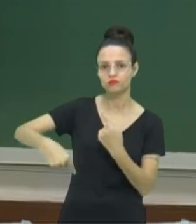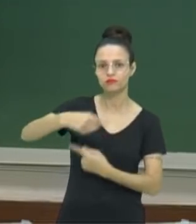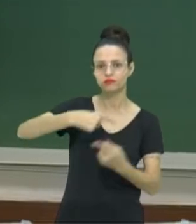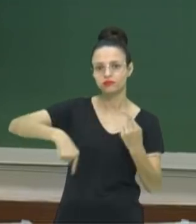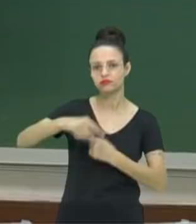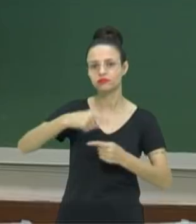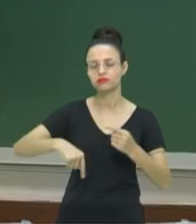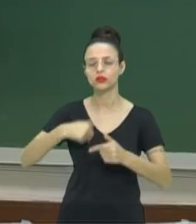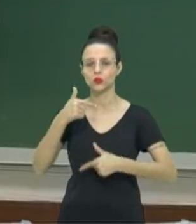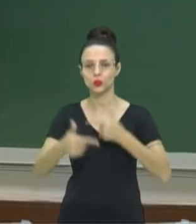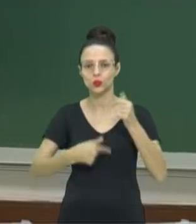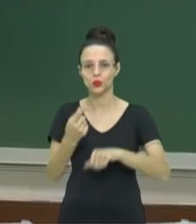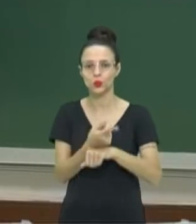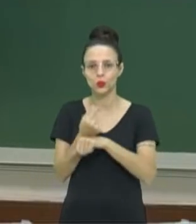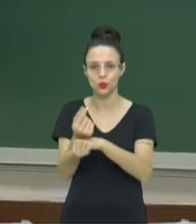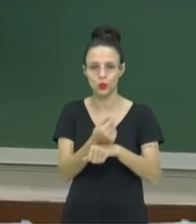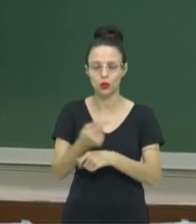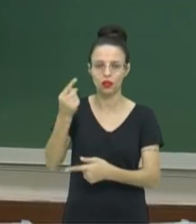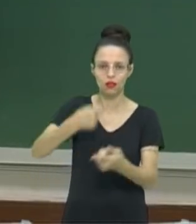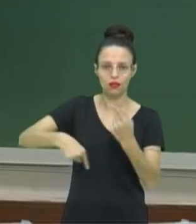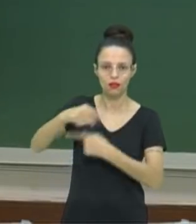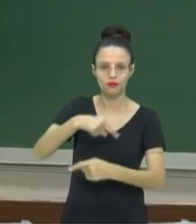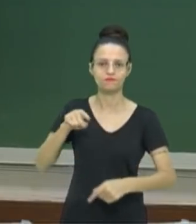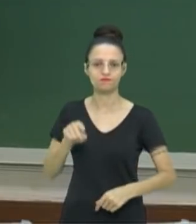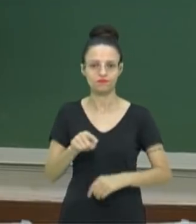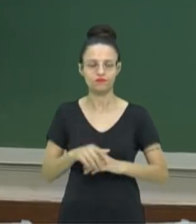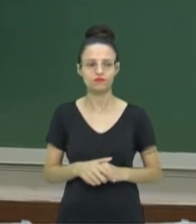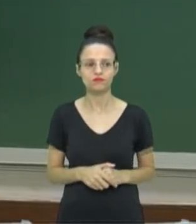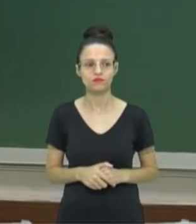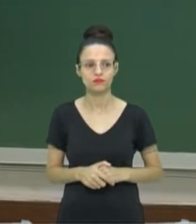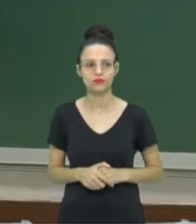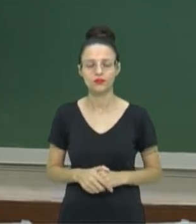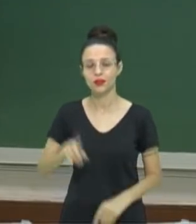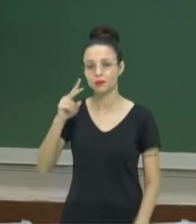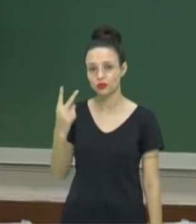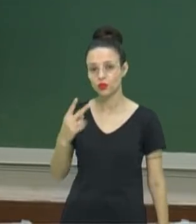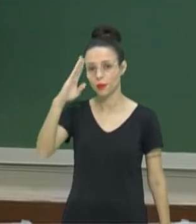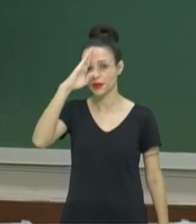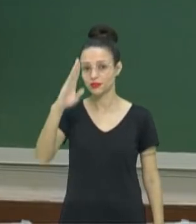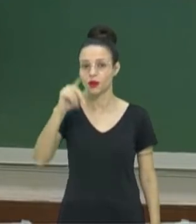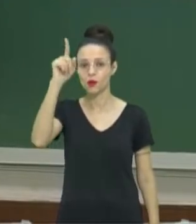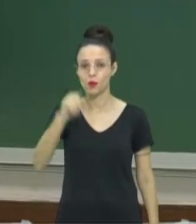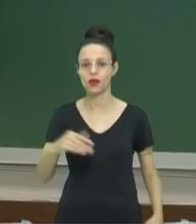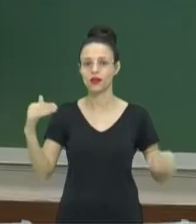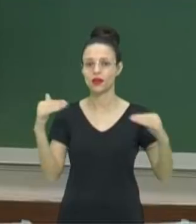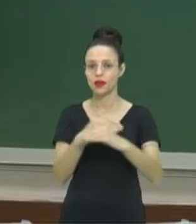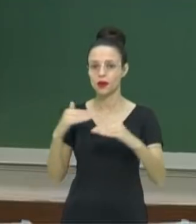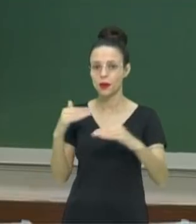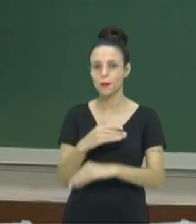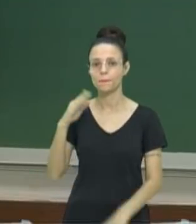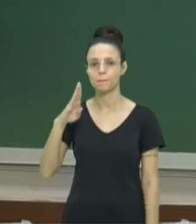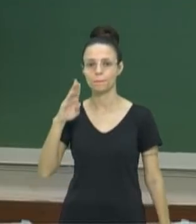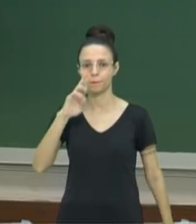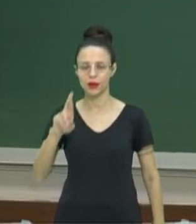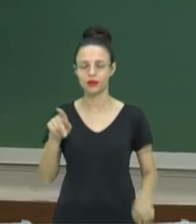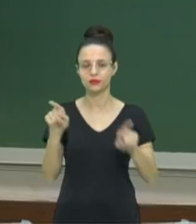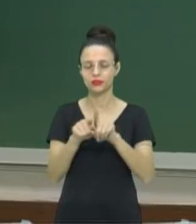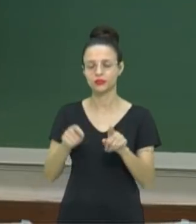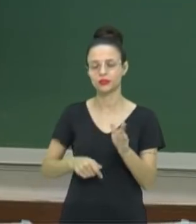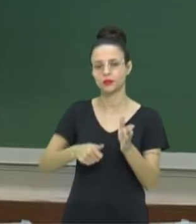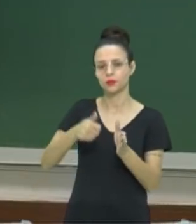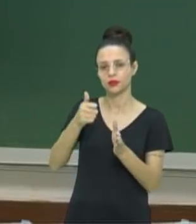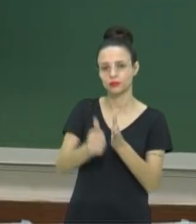circulação dessa atividade econômica da região aconteça. Mas as 2 principais, então, rodoviária e